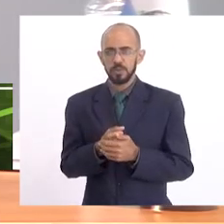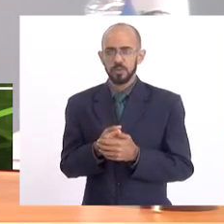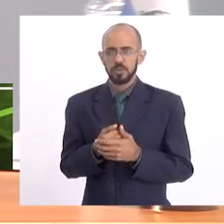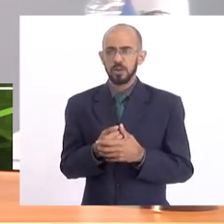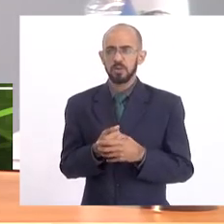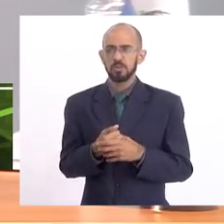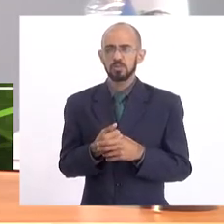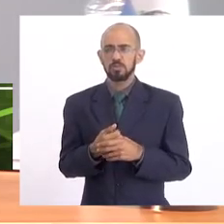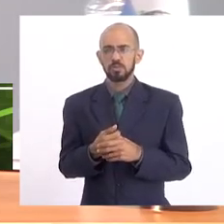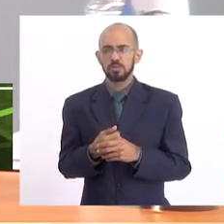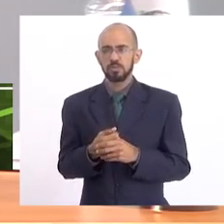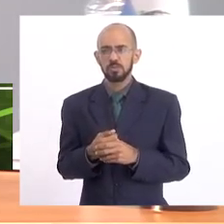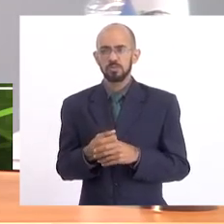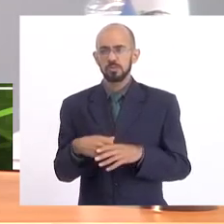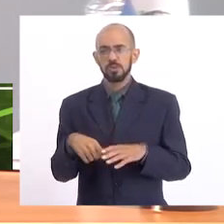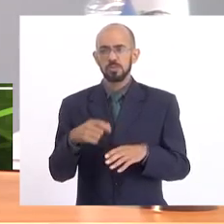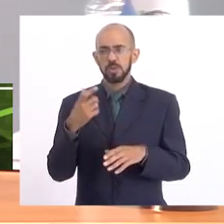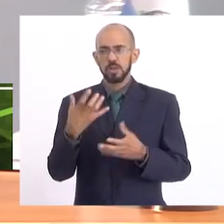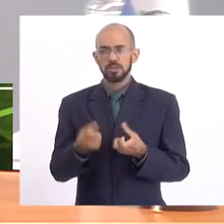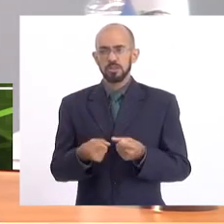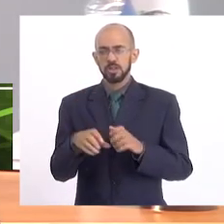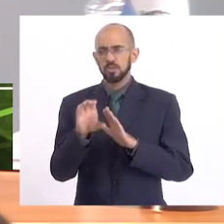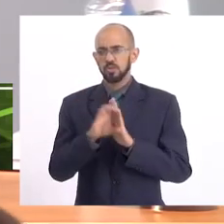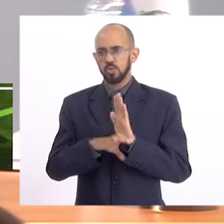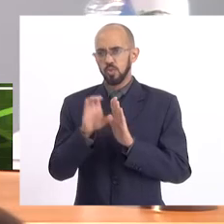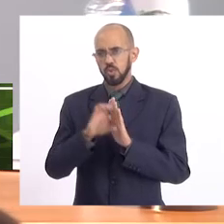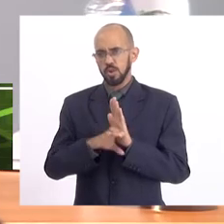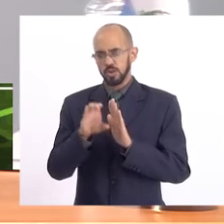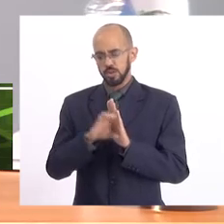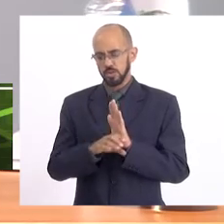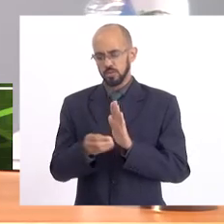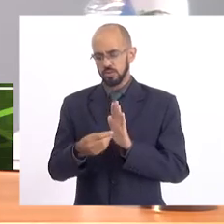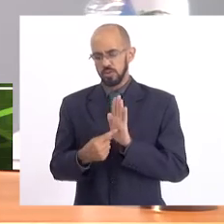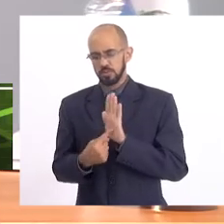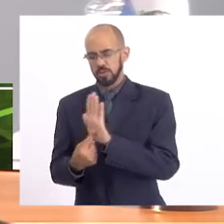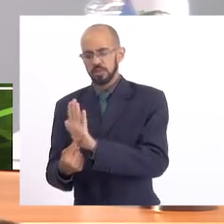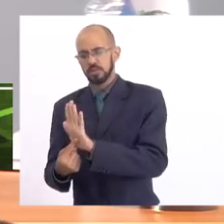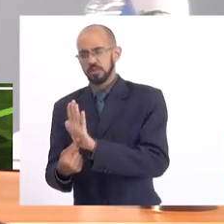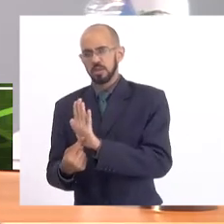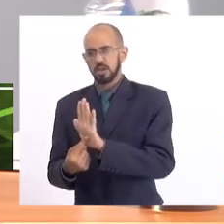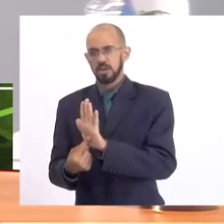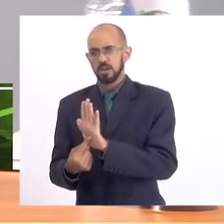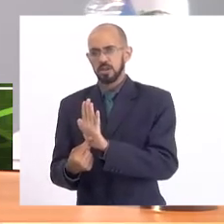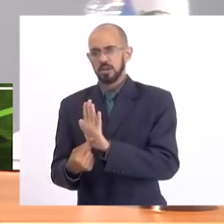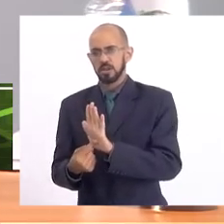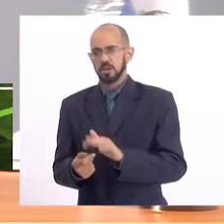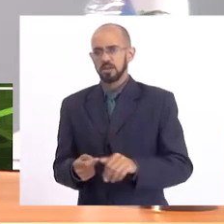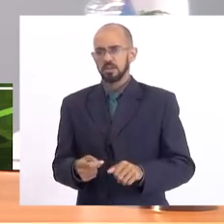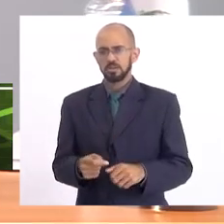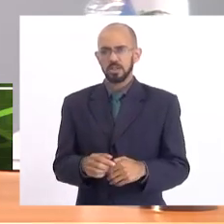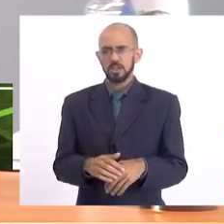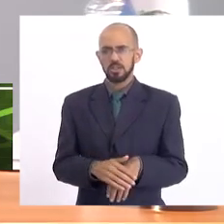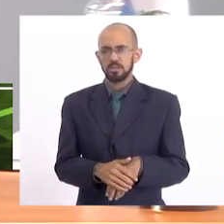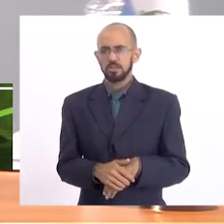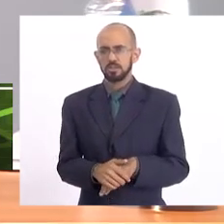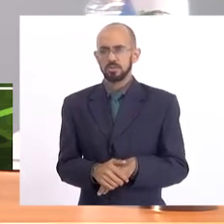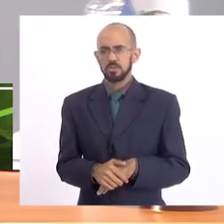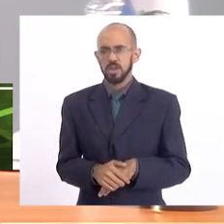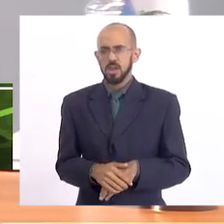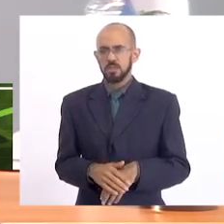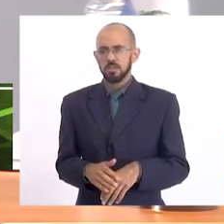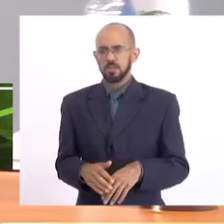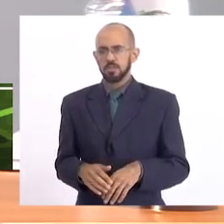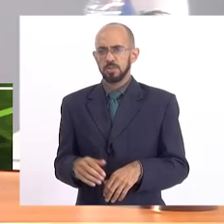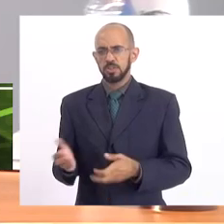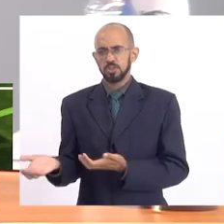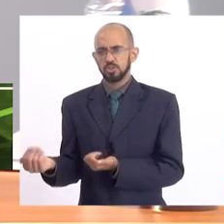um banco de currículos também e apresente esses familiares desses jovens